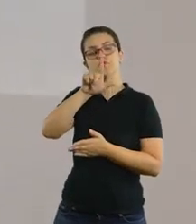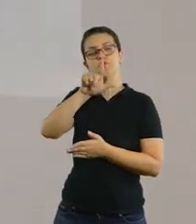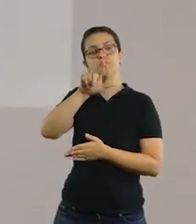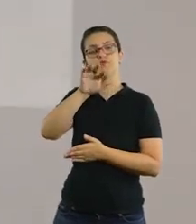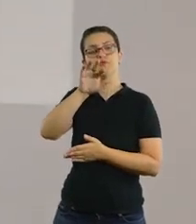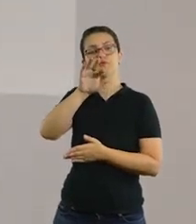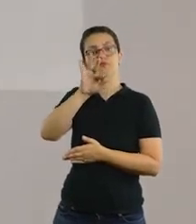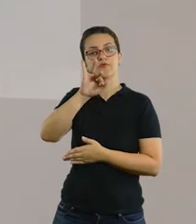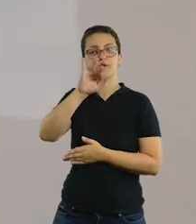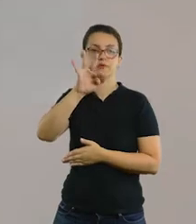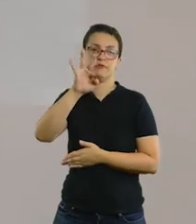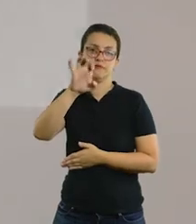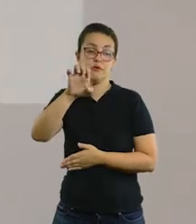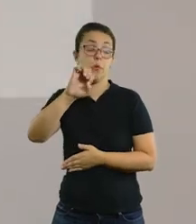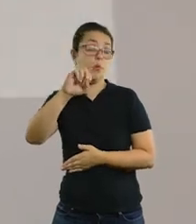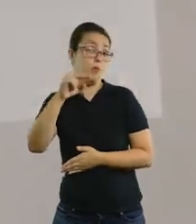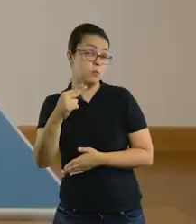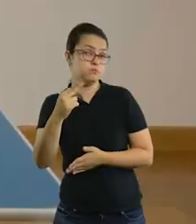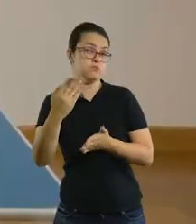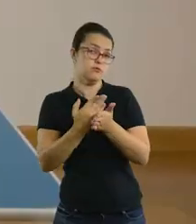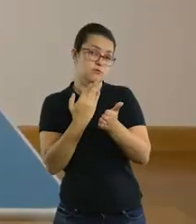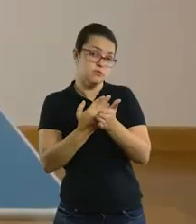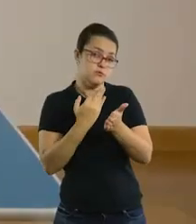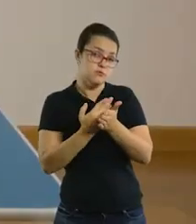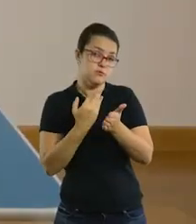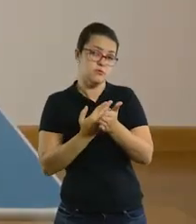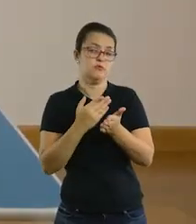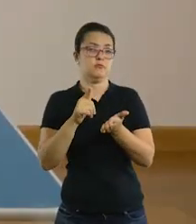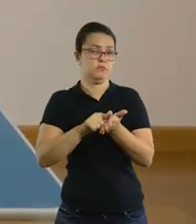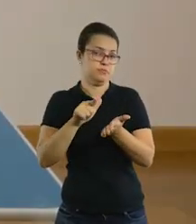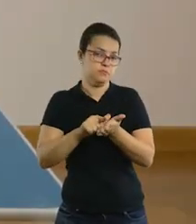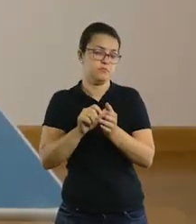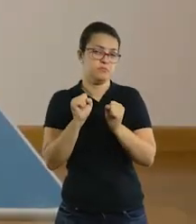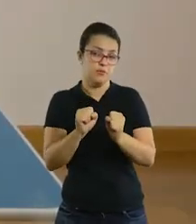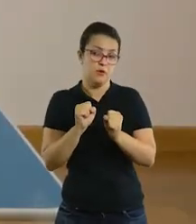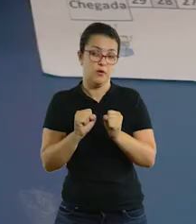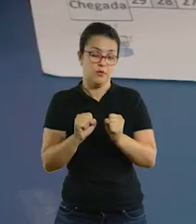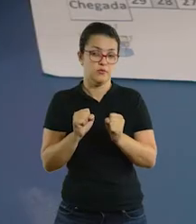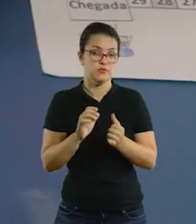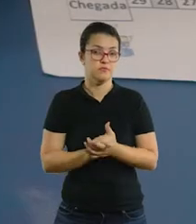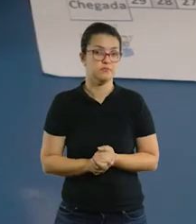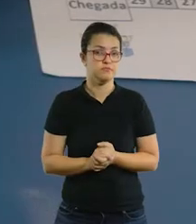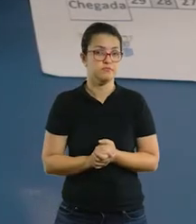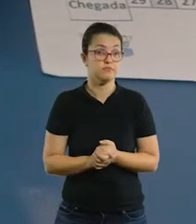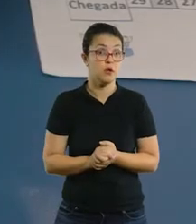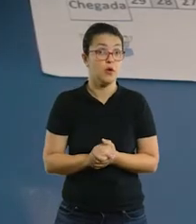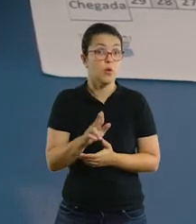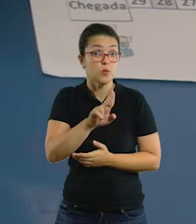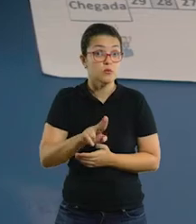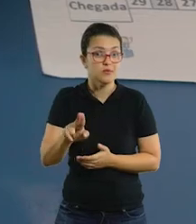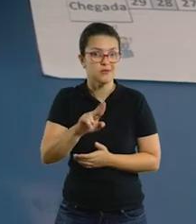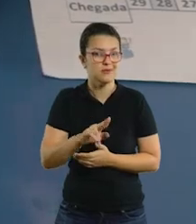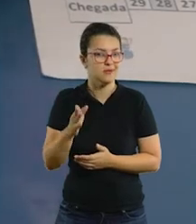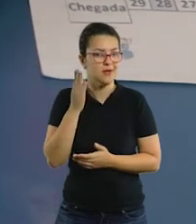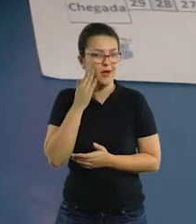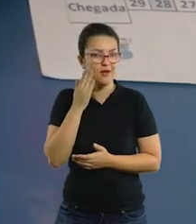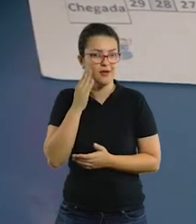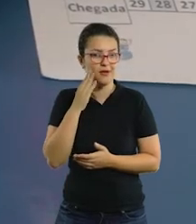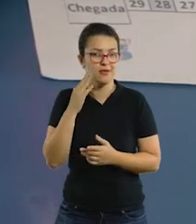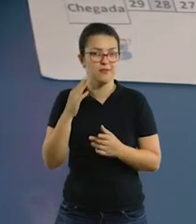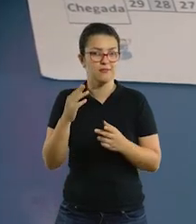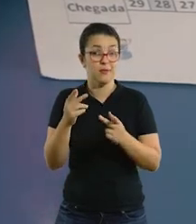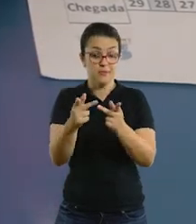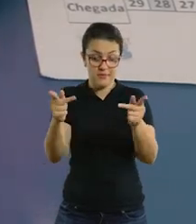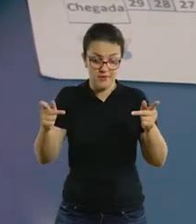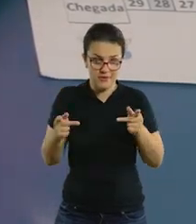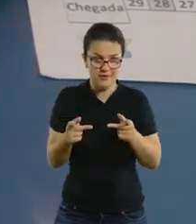de desenho, numa folha de caderno. E eu fiz aqui para ficar bem durinho, olha, de tampa de caixa de pizza, tá? Então você